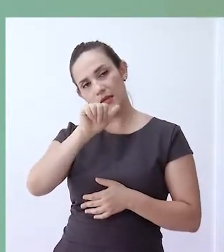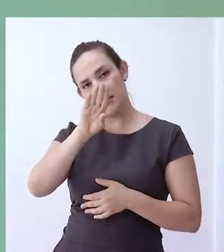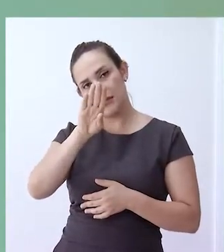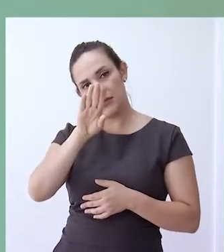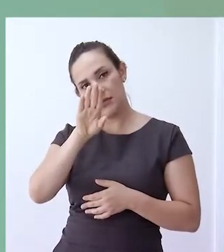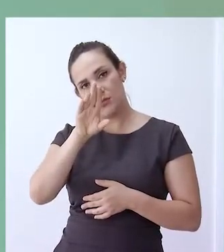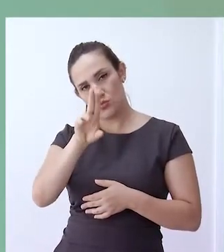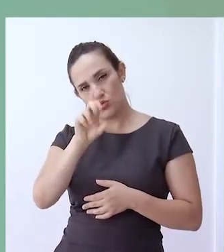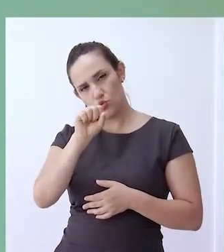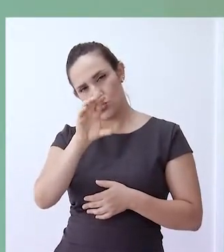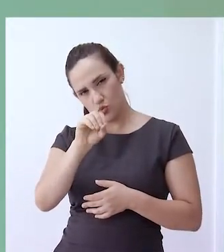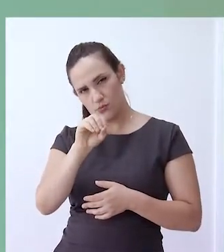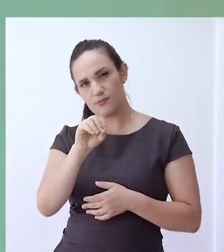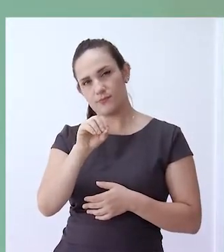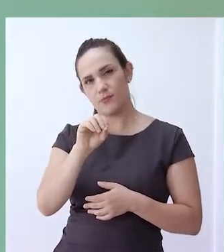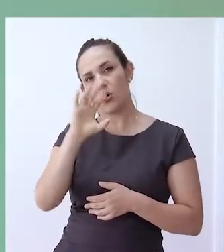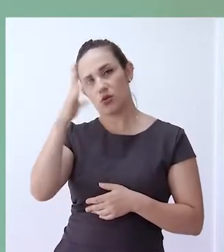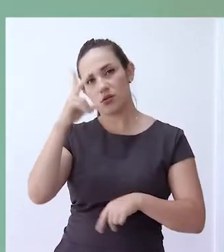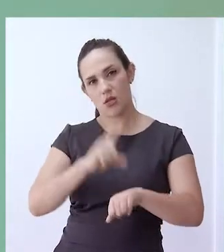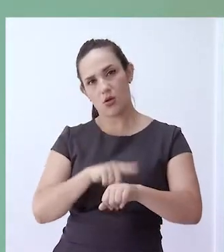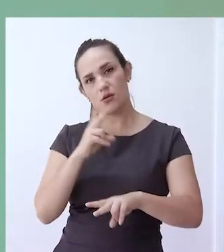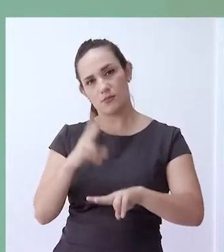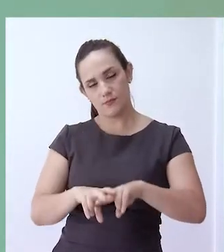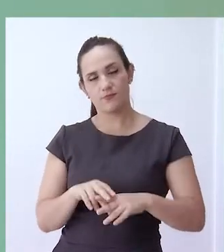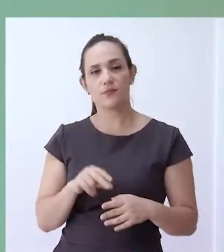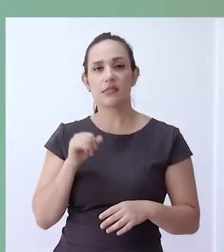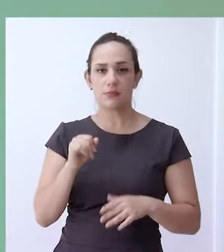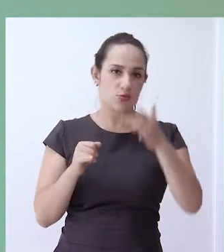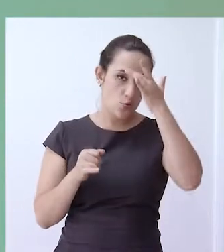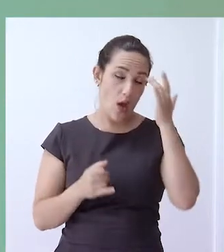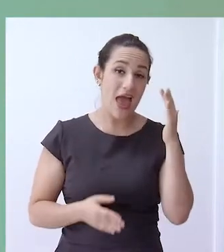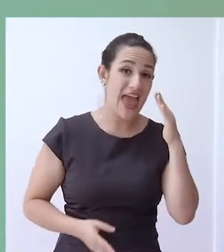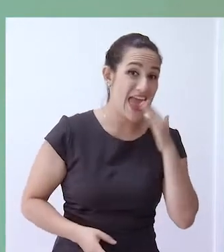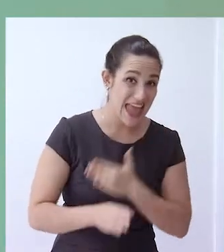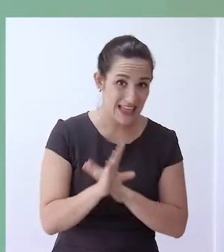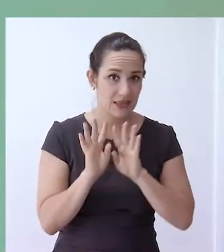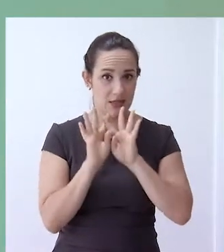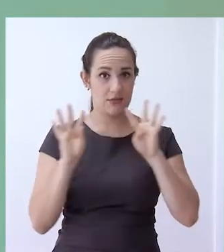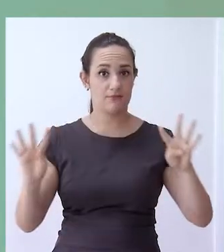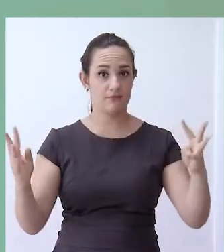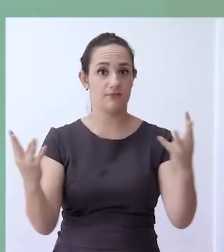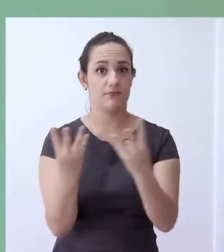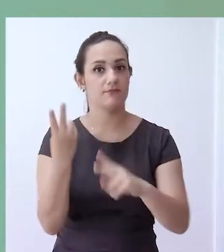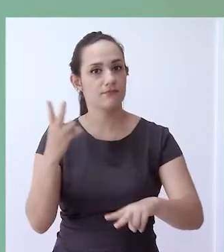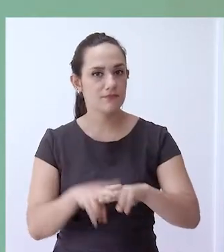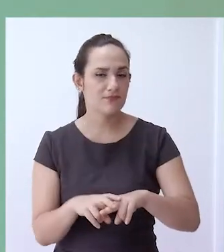cuidado com as pessoas que estão ingressando no sistema prisional.